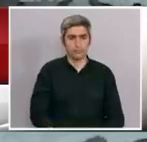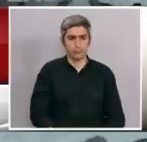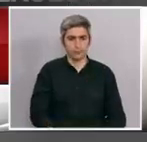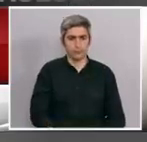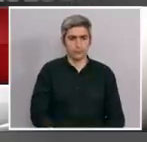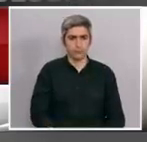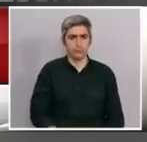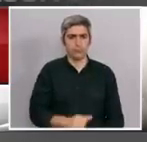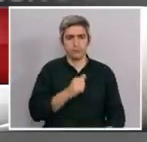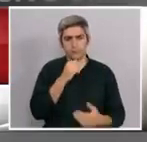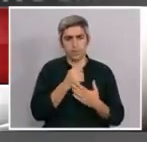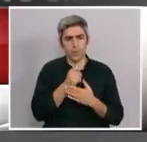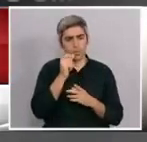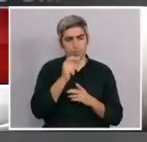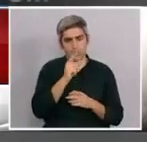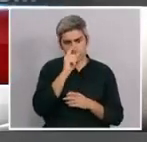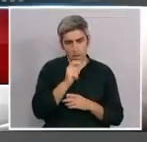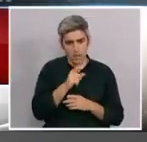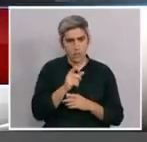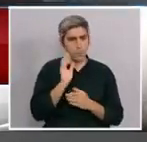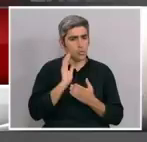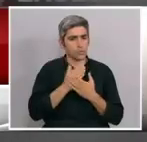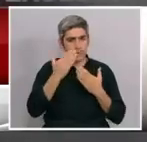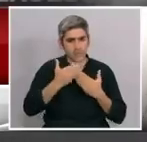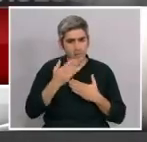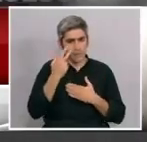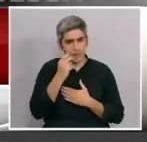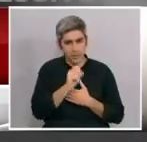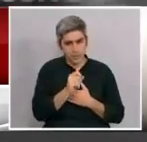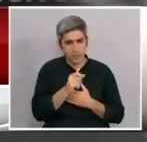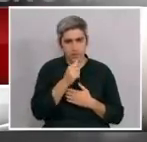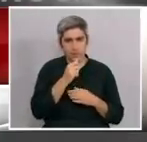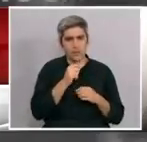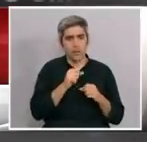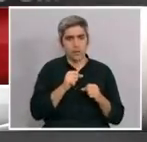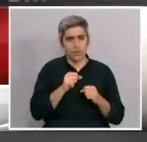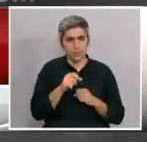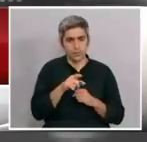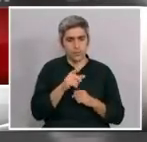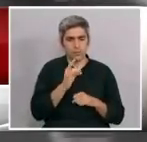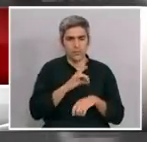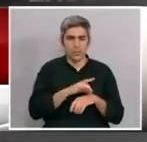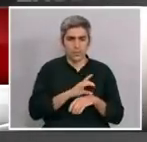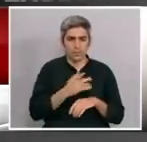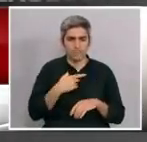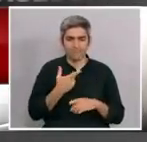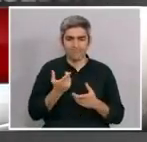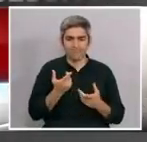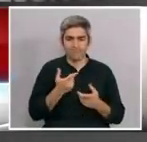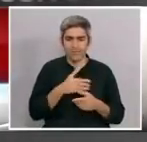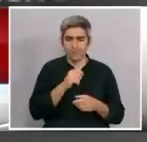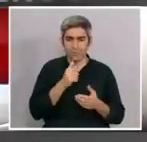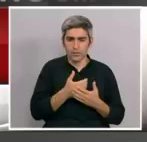Regressamos à morte de Salazar. Os últimos dias de vida do ditador. Ele estava doentinho, a gente já não esperava por outra coisa,